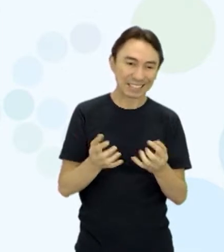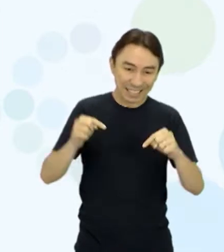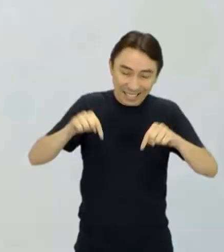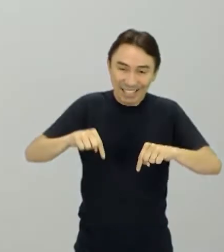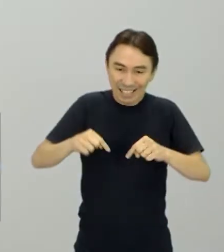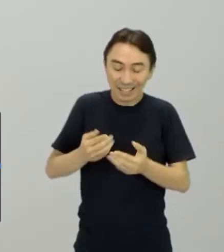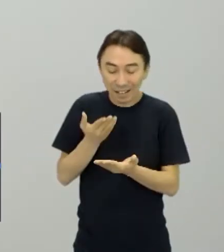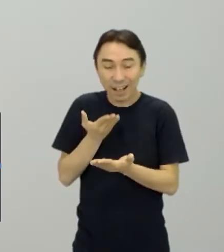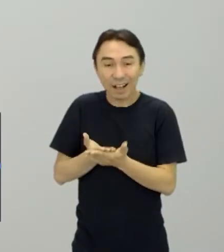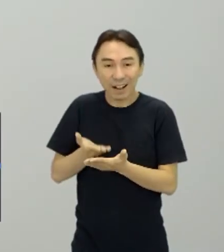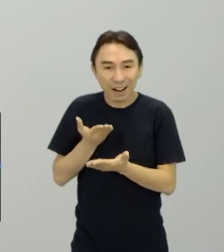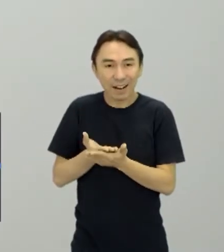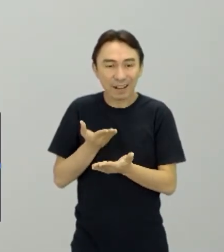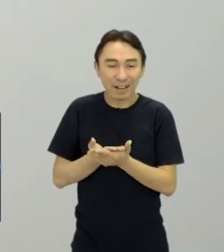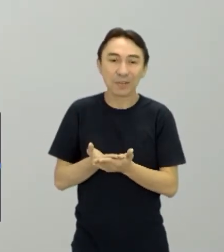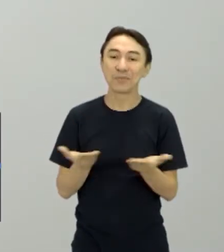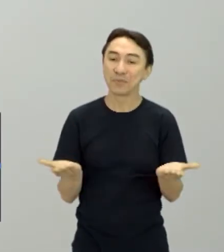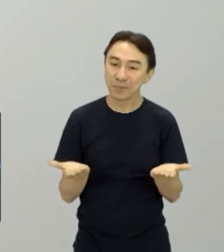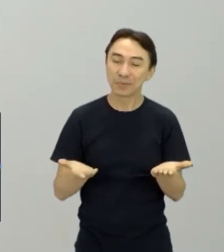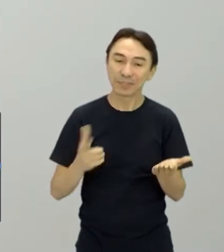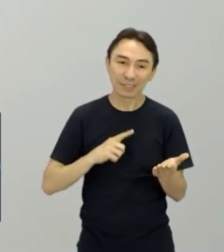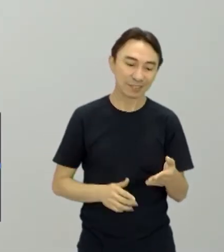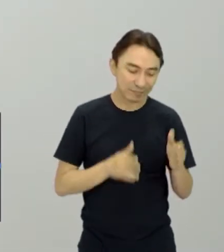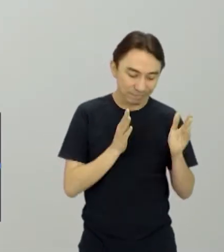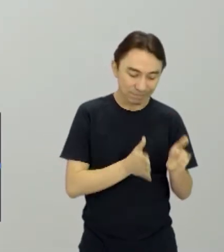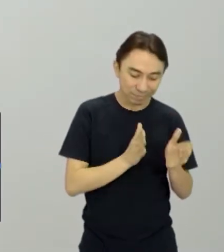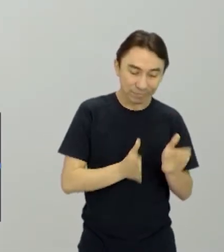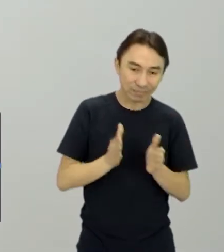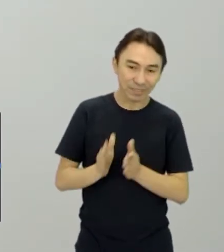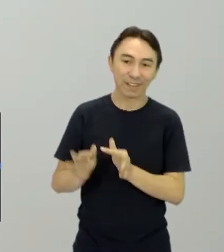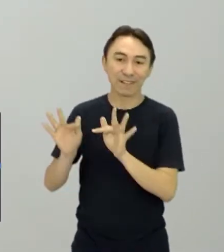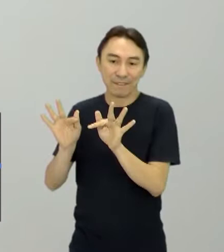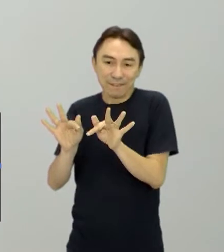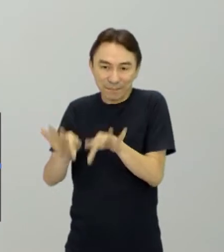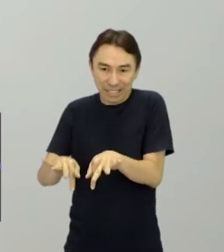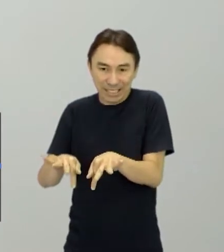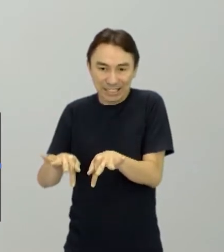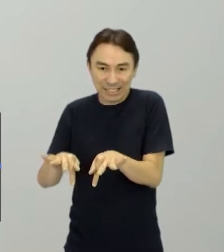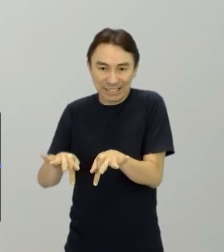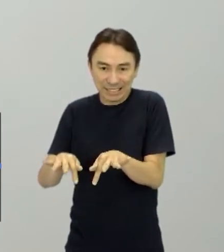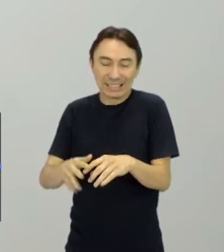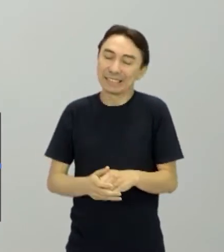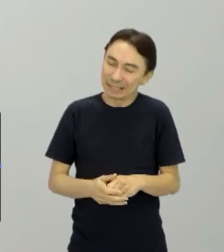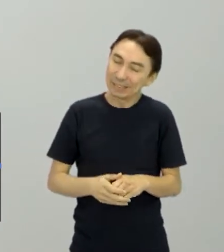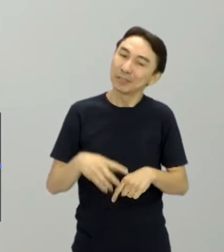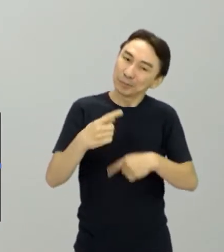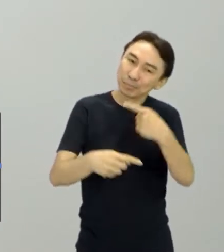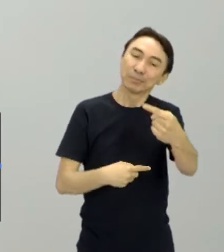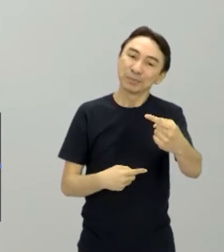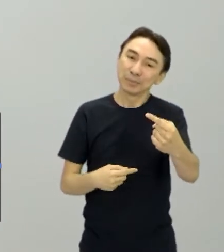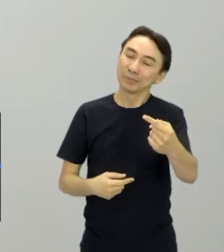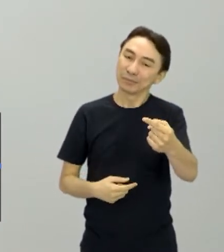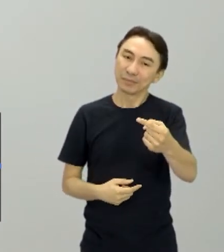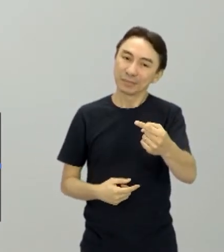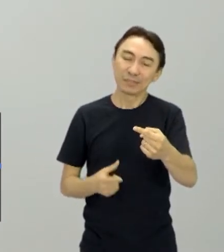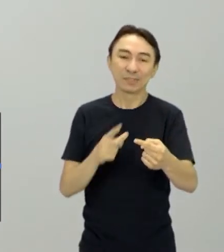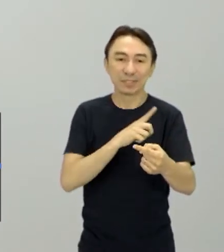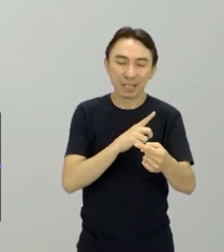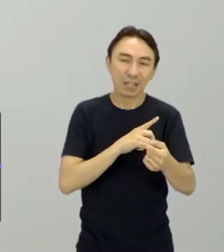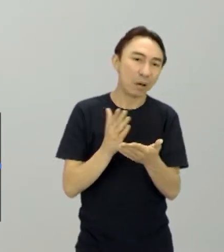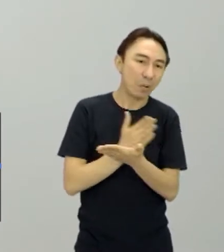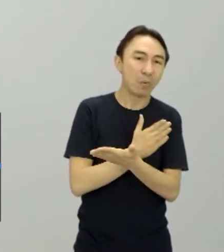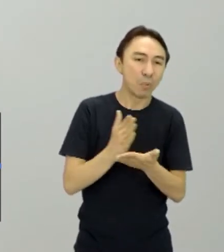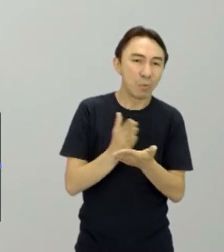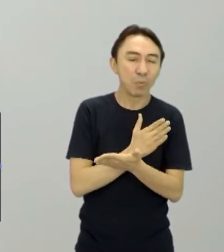fechando forçadamente uma sequência, né, Joe? Isso. E aí a gente vai retornar aí para algumas